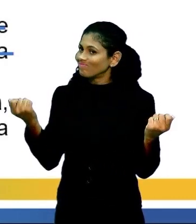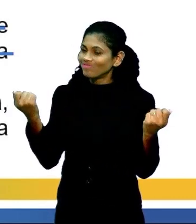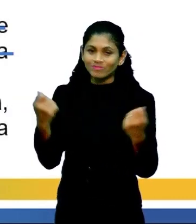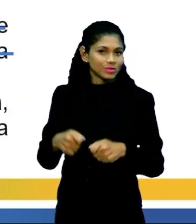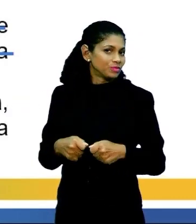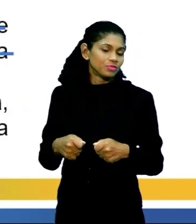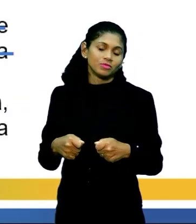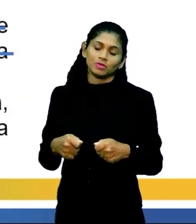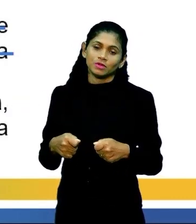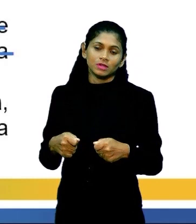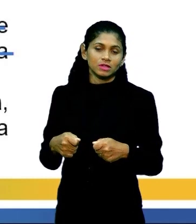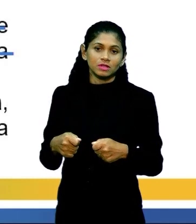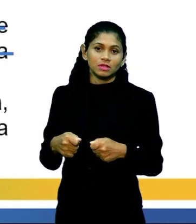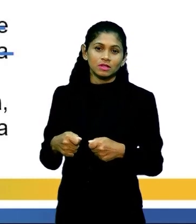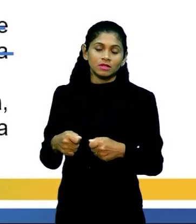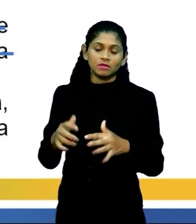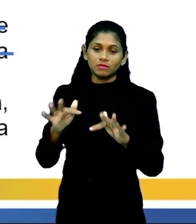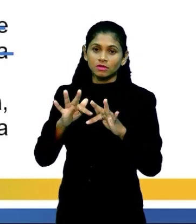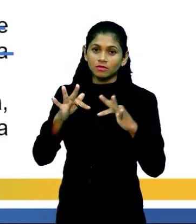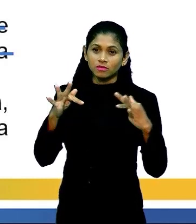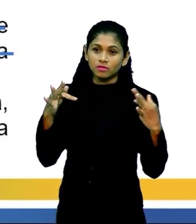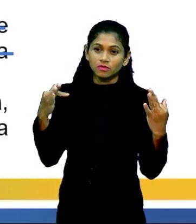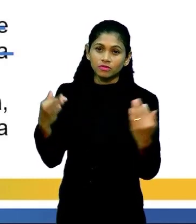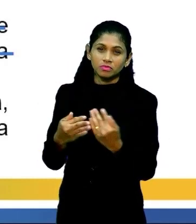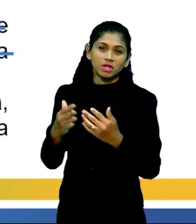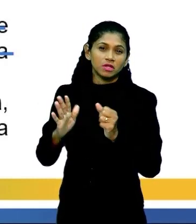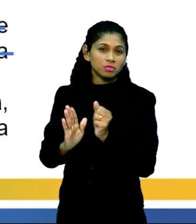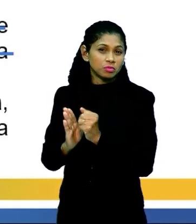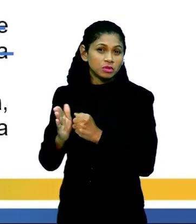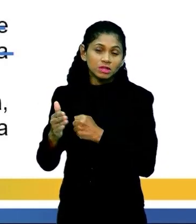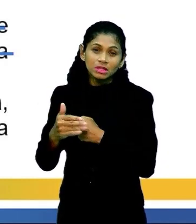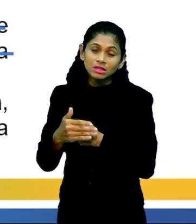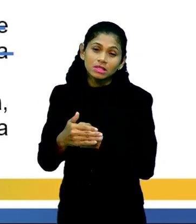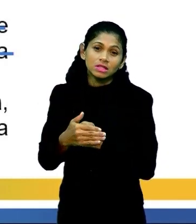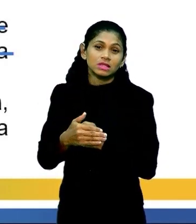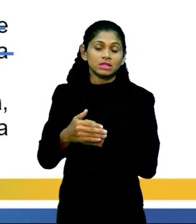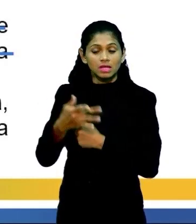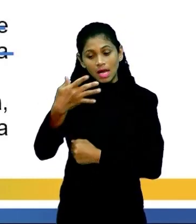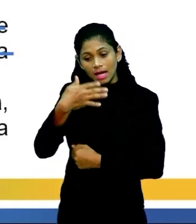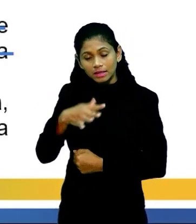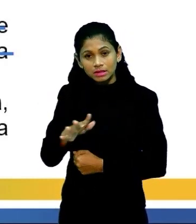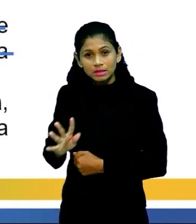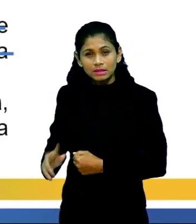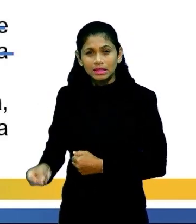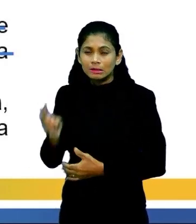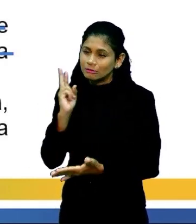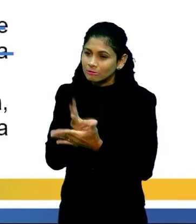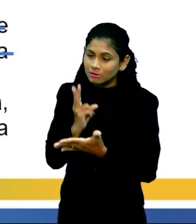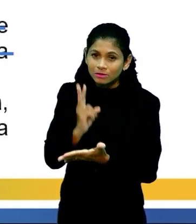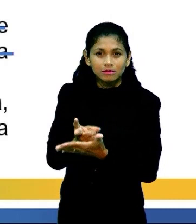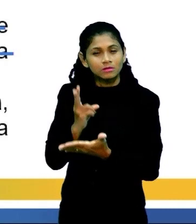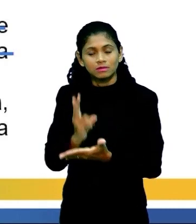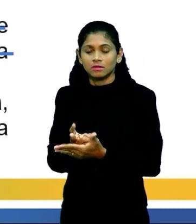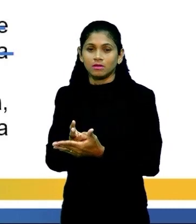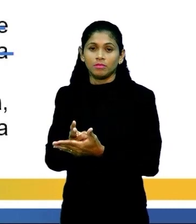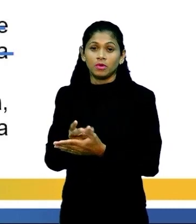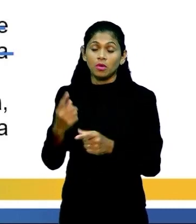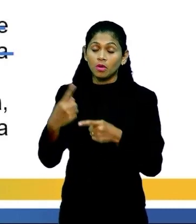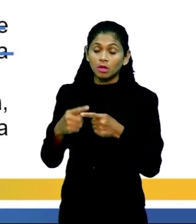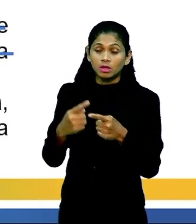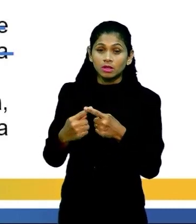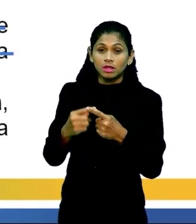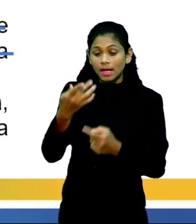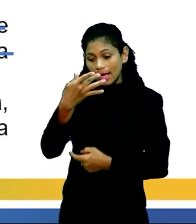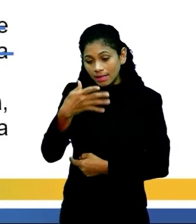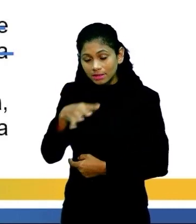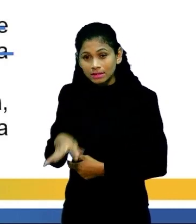pessoas, as famílias, elas possam proteger as crianças, né? A todo momento elas estão recebendo informações,